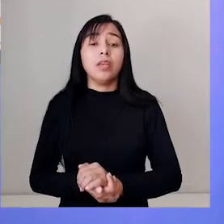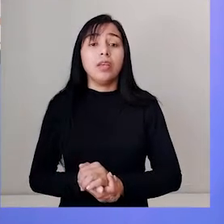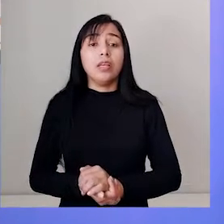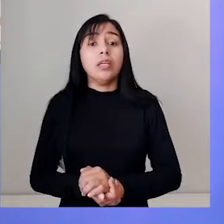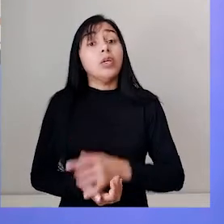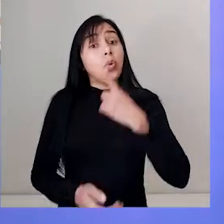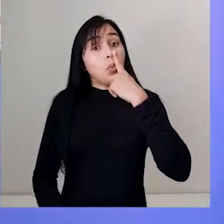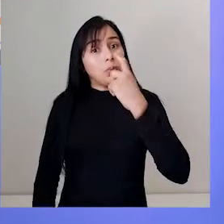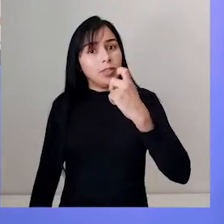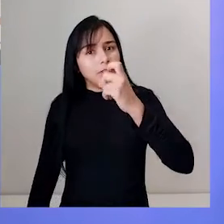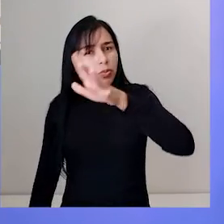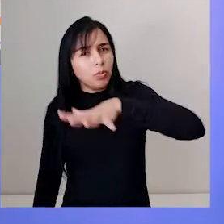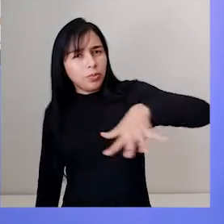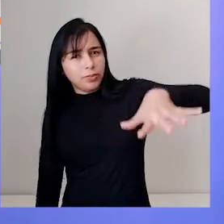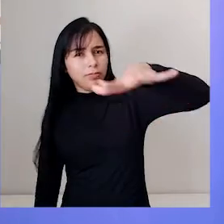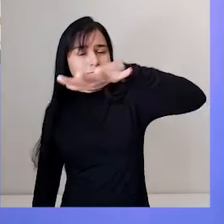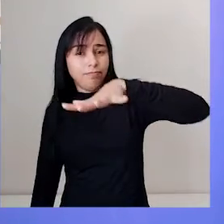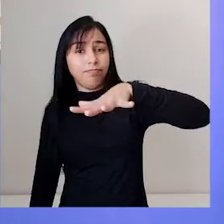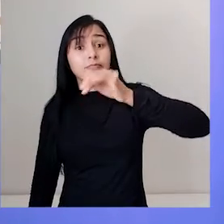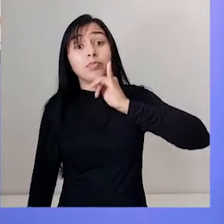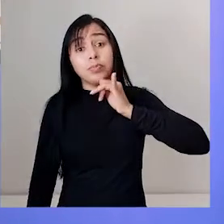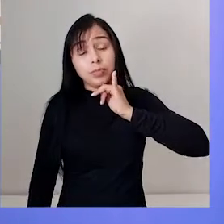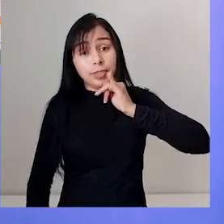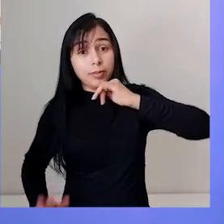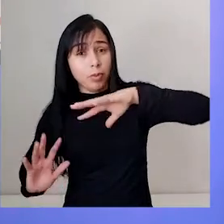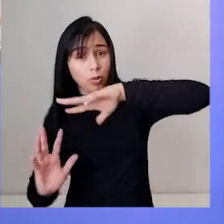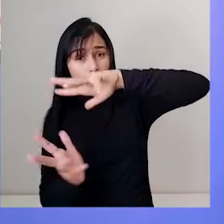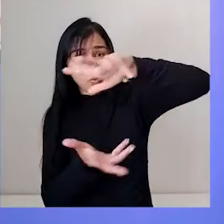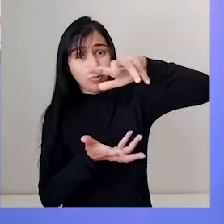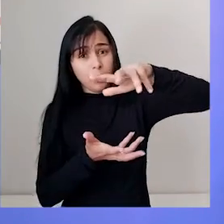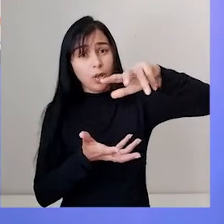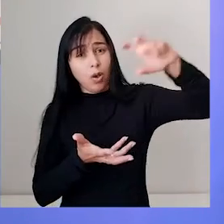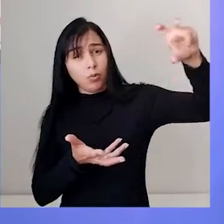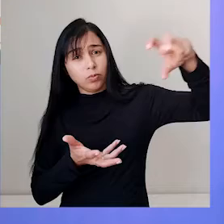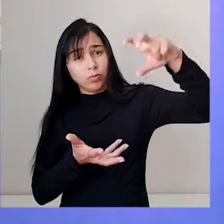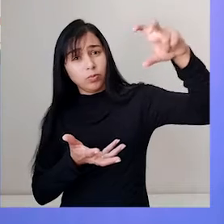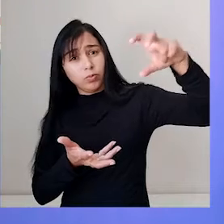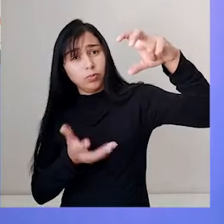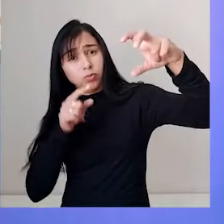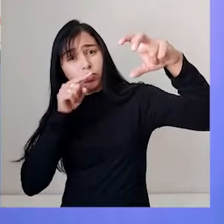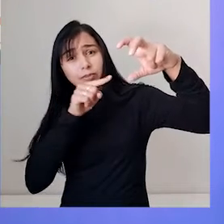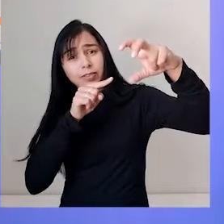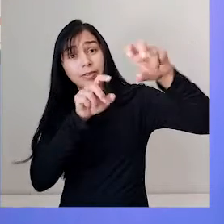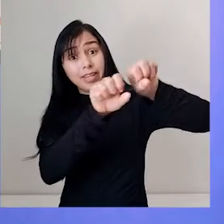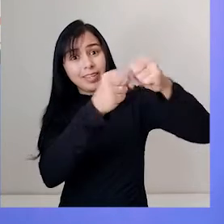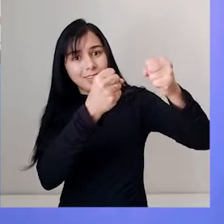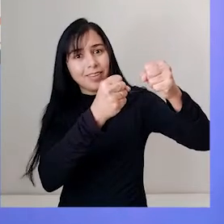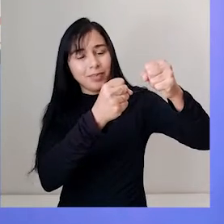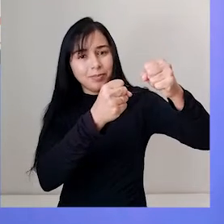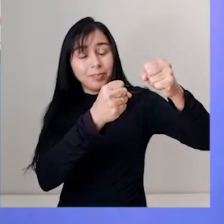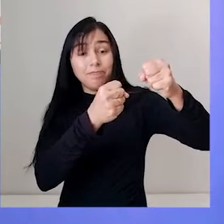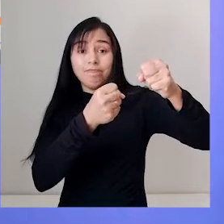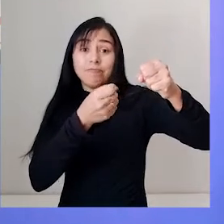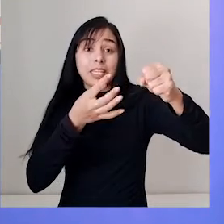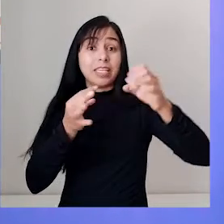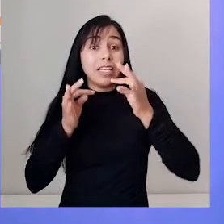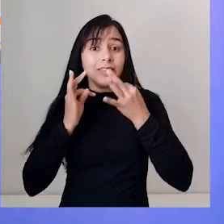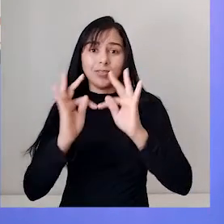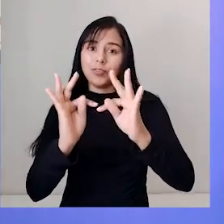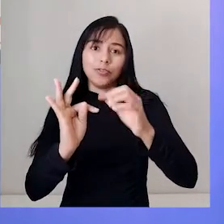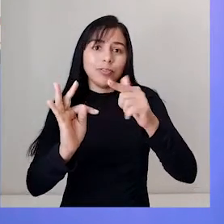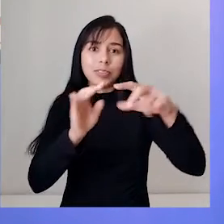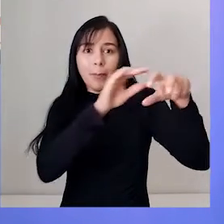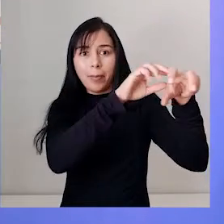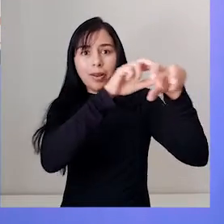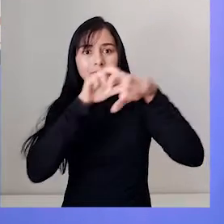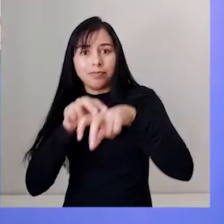exemplo, um satélite que quebra e não se tem uma tecnologia para trazer esse lixo de volta do espaço